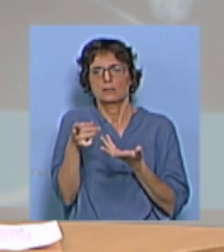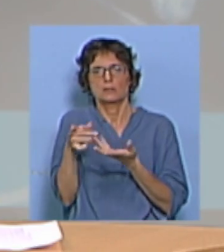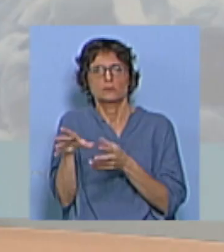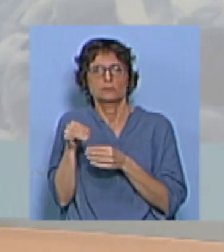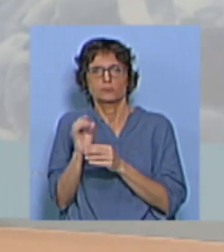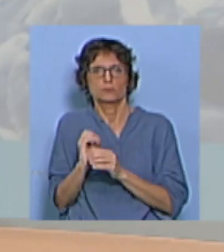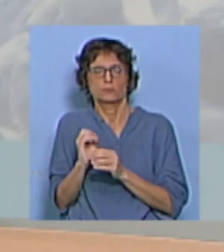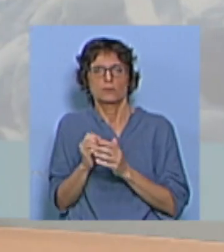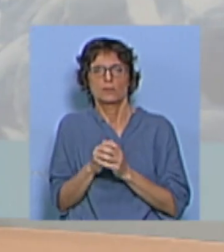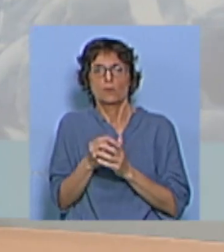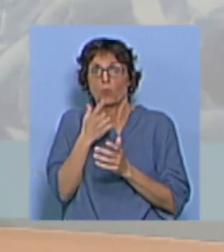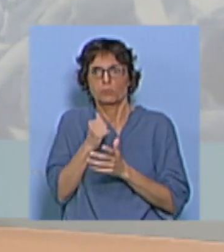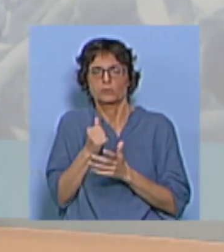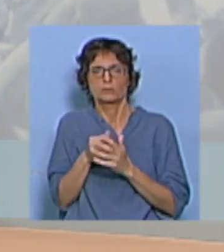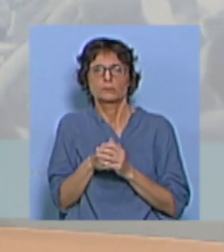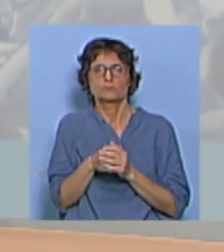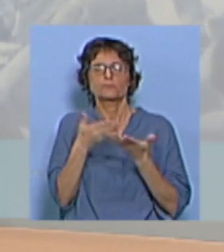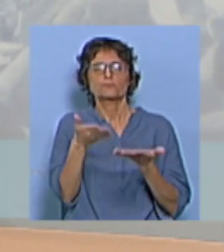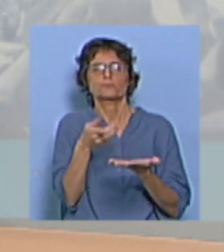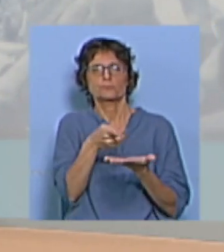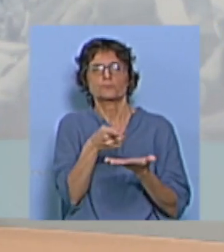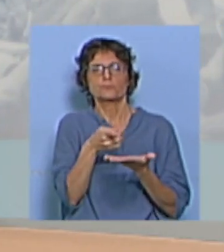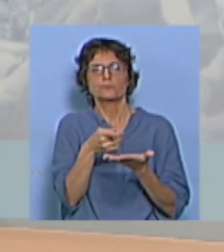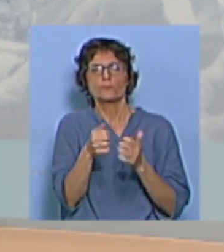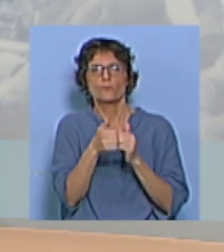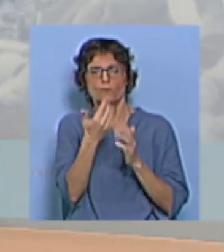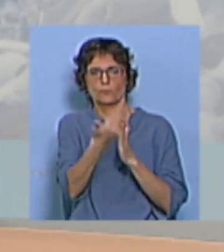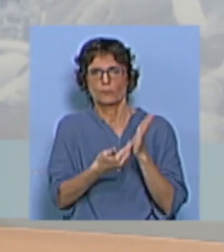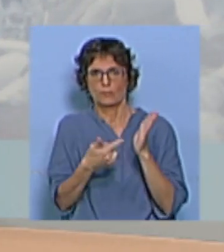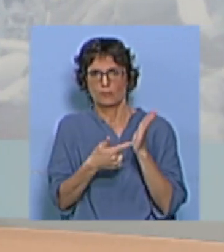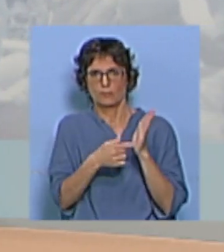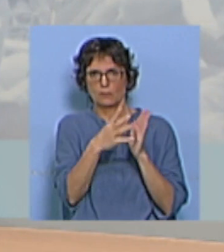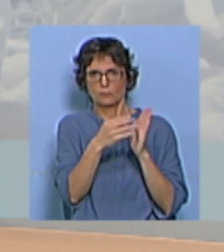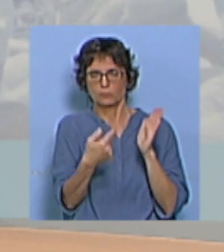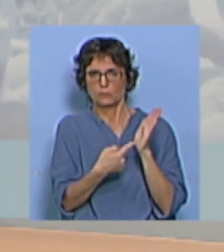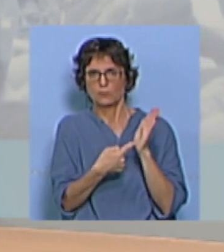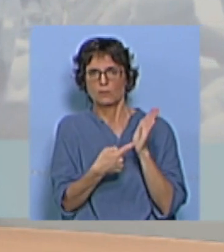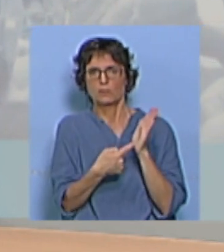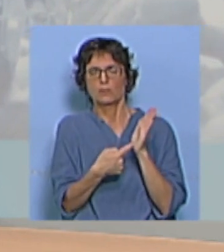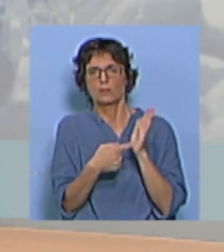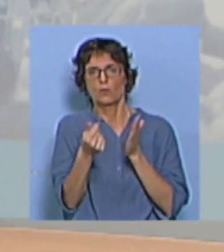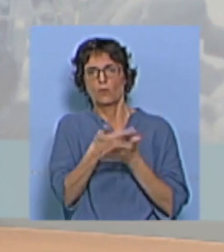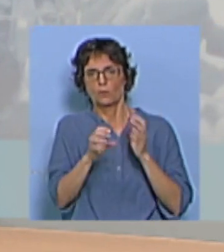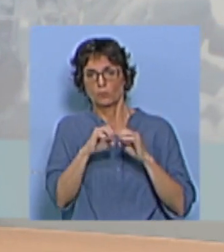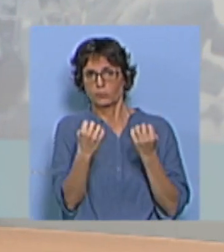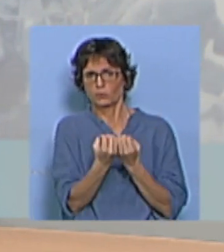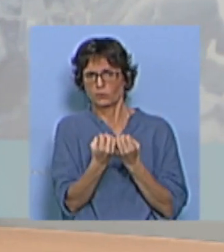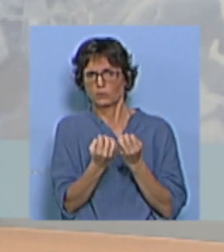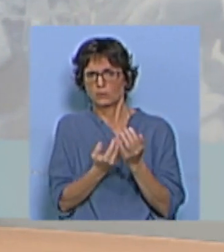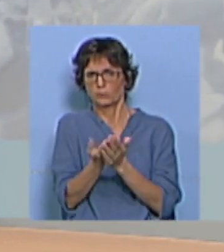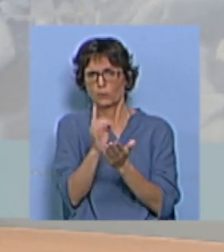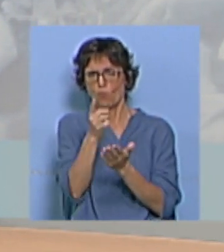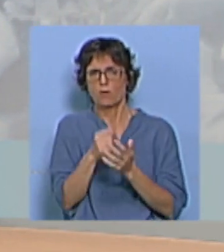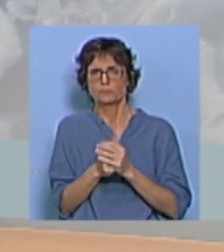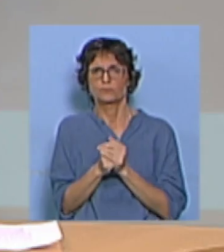novo modelo económico-social o documento que a Assembleia Plenária aprovou propõe? Pois,